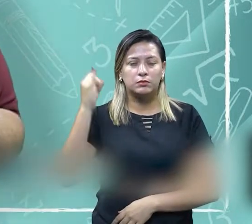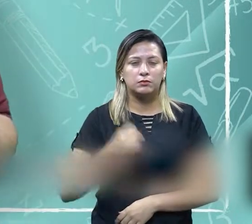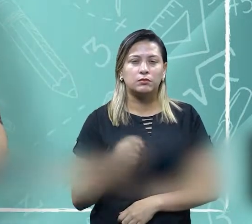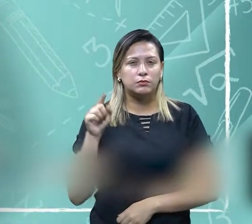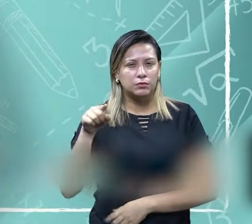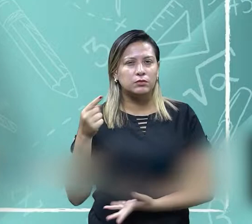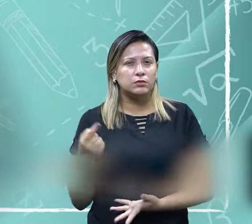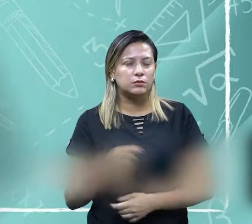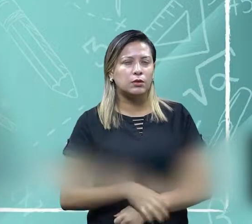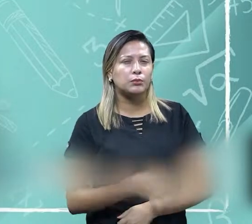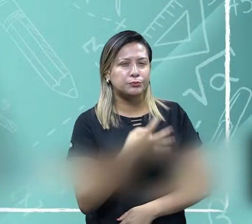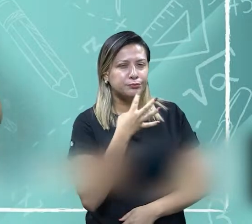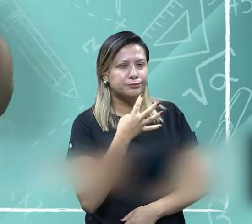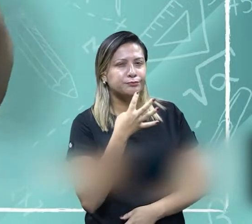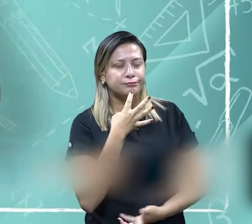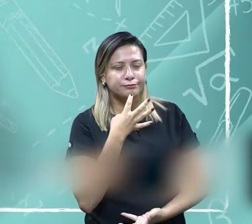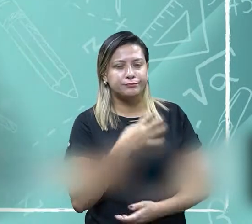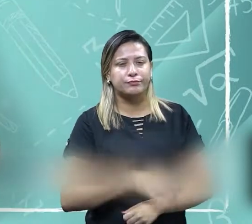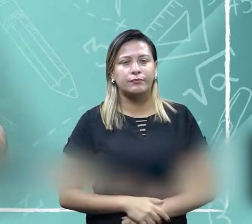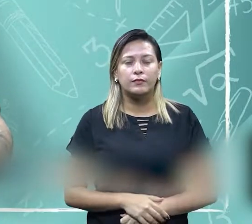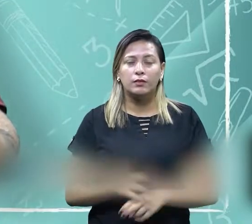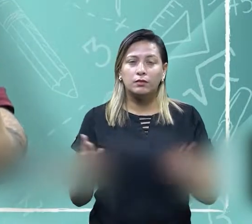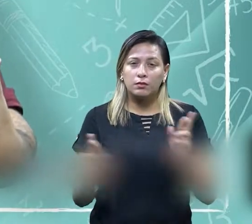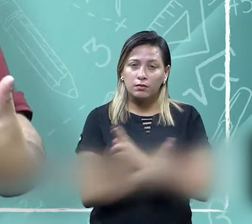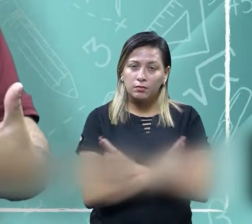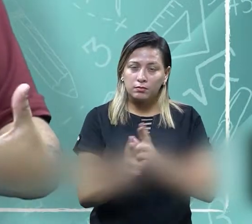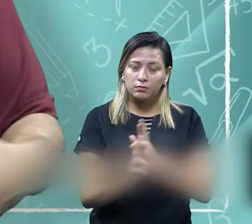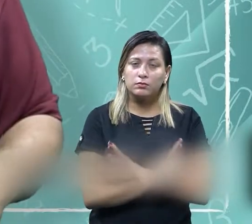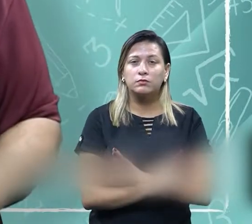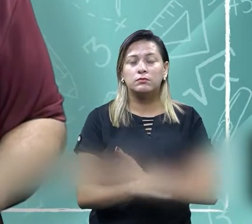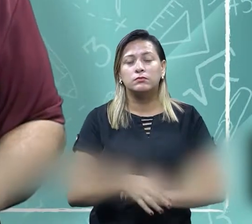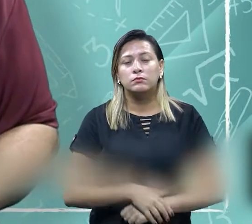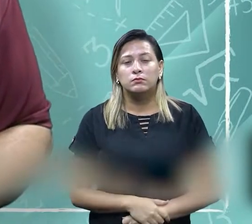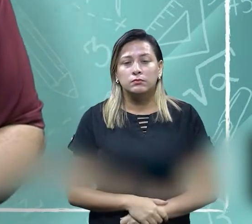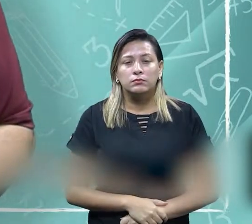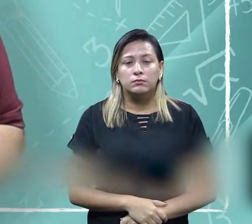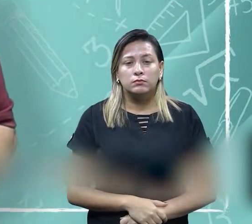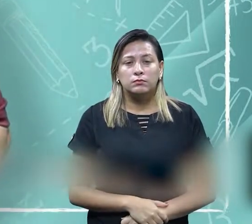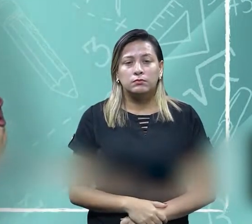já ouviu falar sobre eles, estão relacionados à